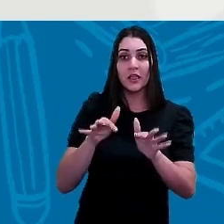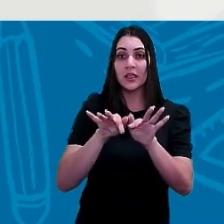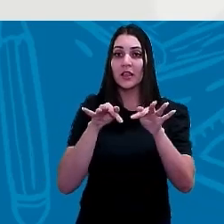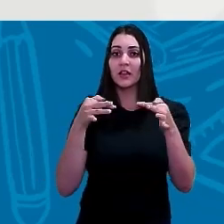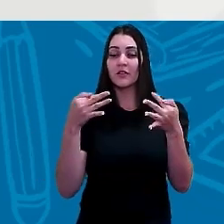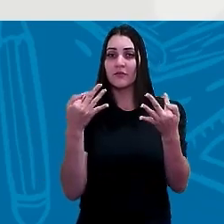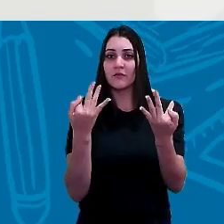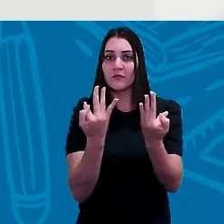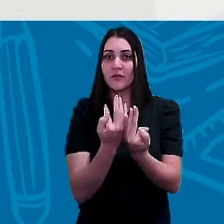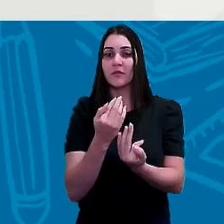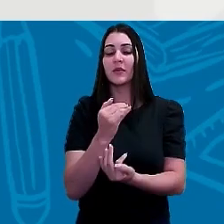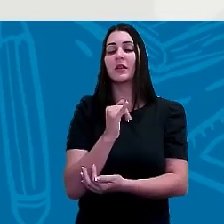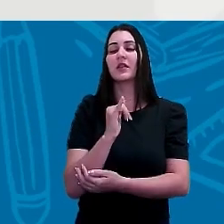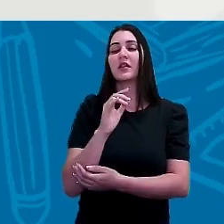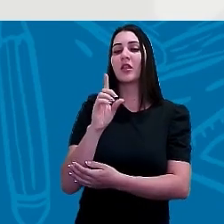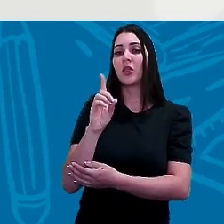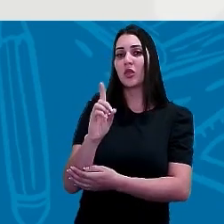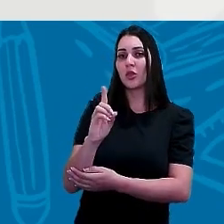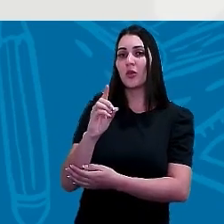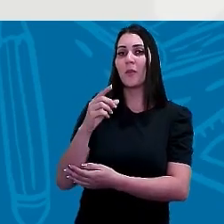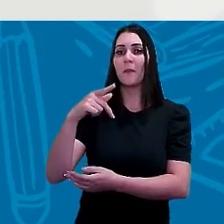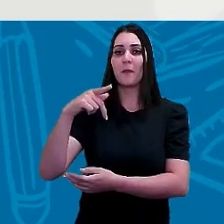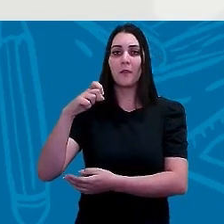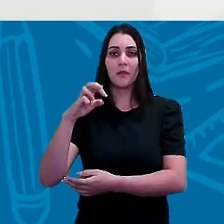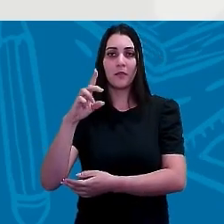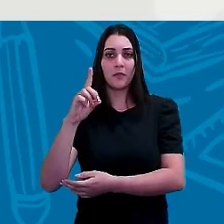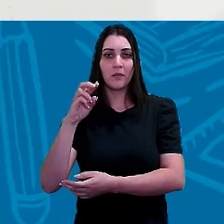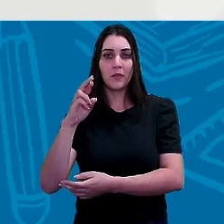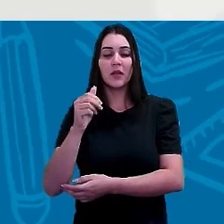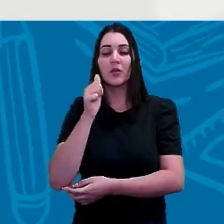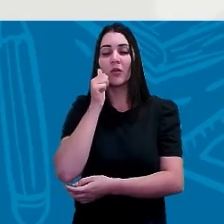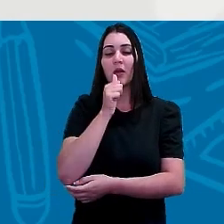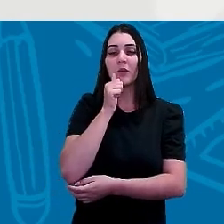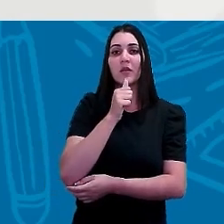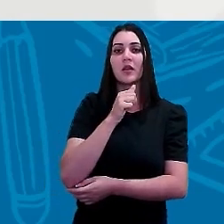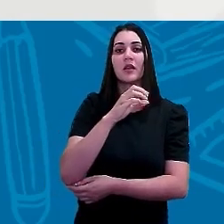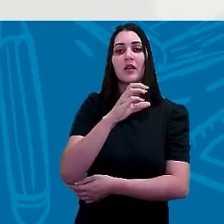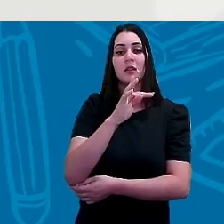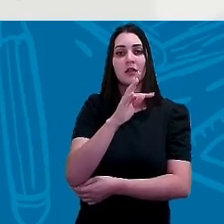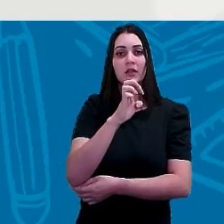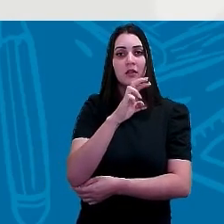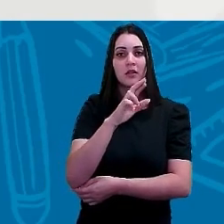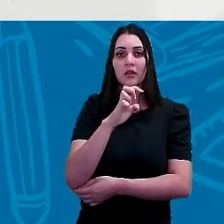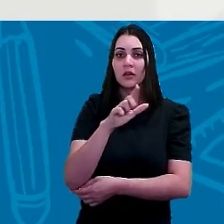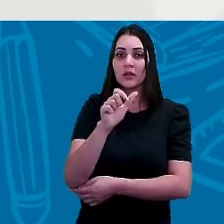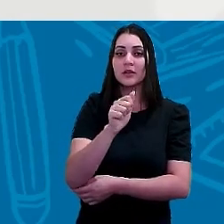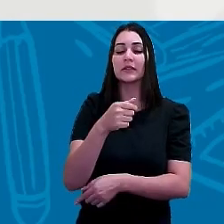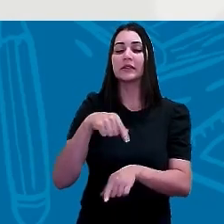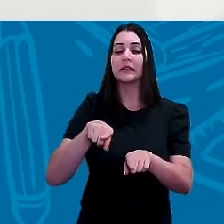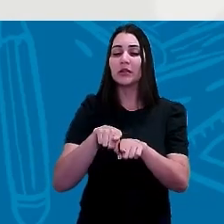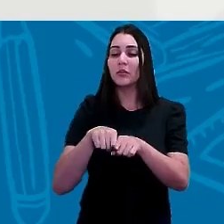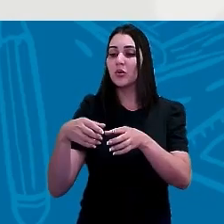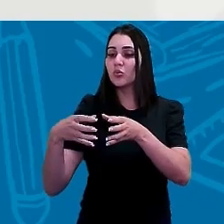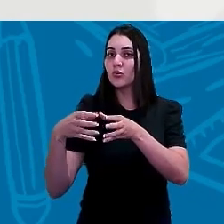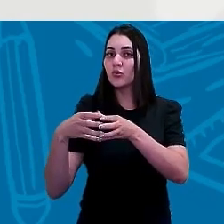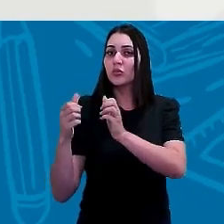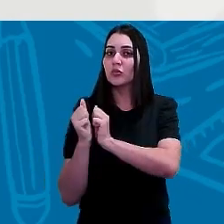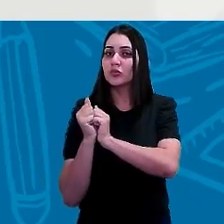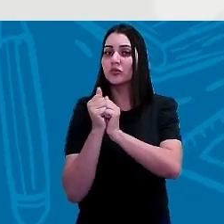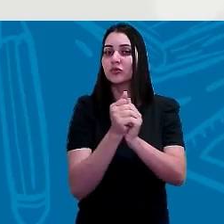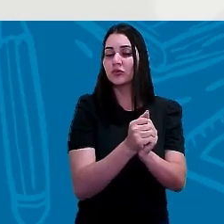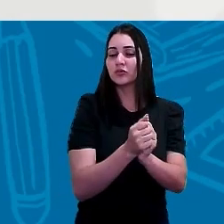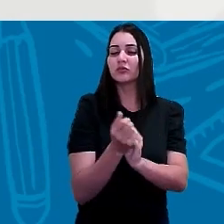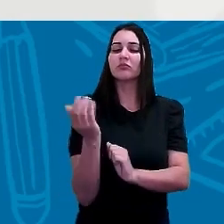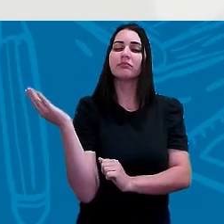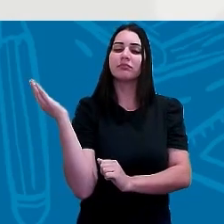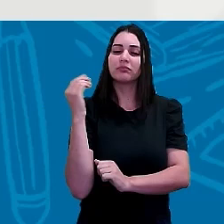Dom Pedro II e a imperatriz Teresa Cristina, além da comitiva que vieram com eles, né? Eles vieram,